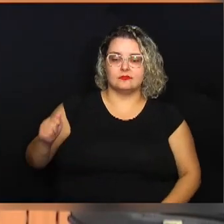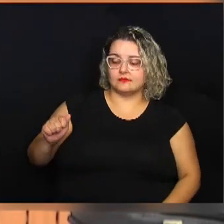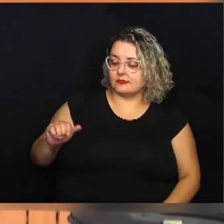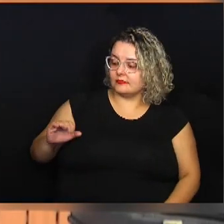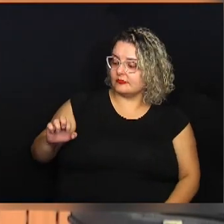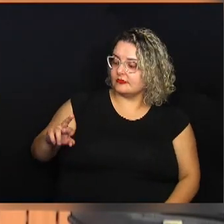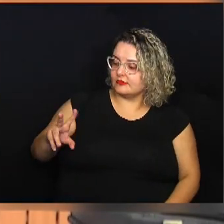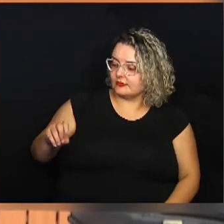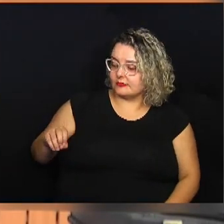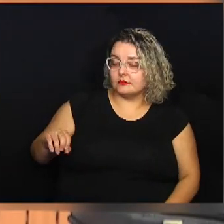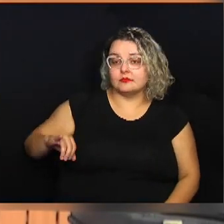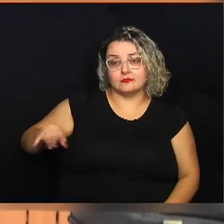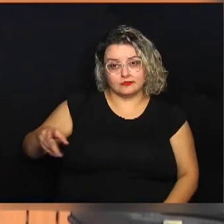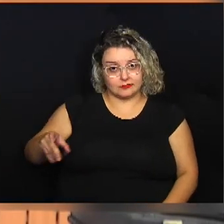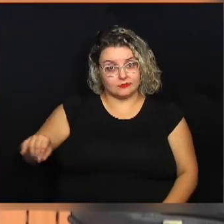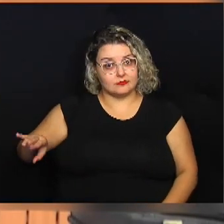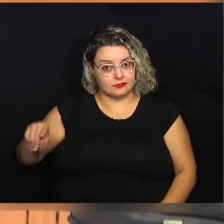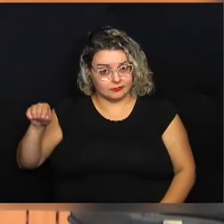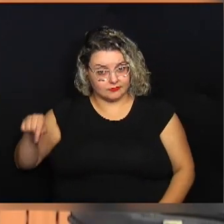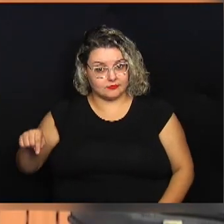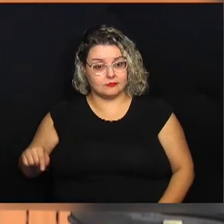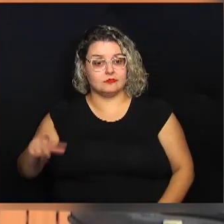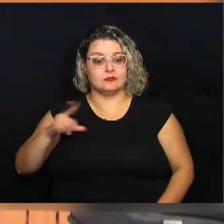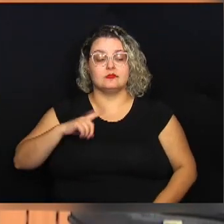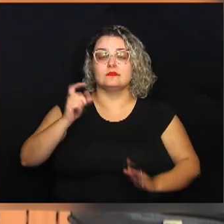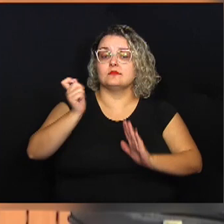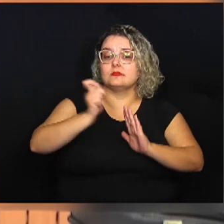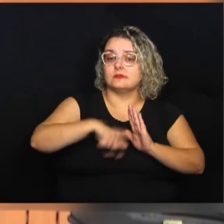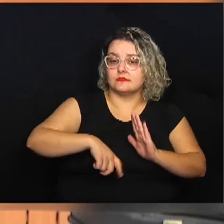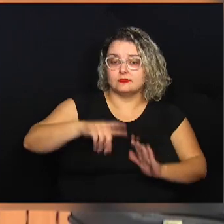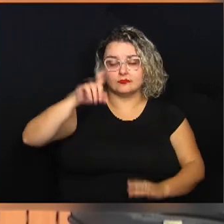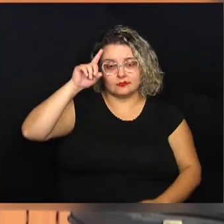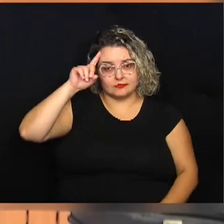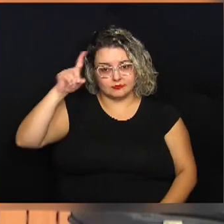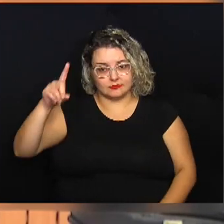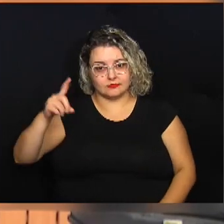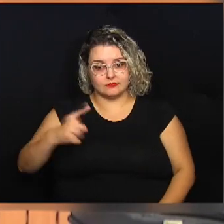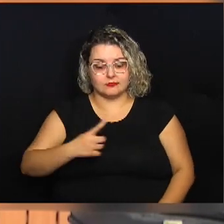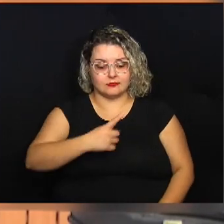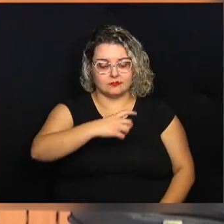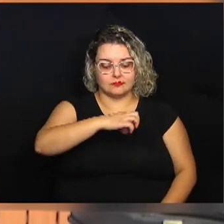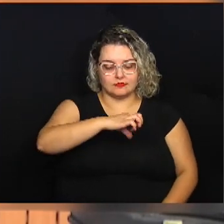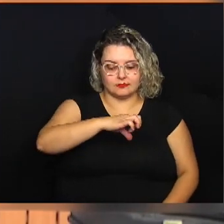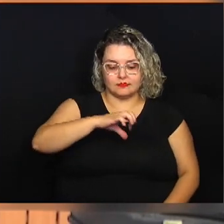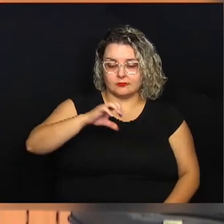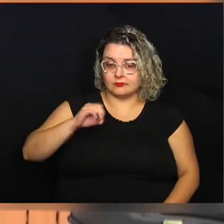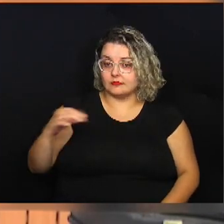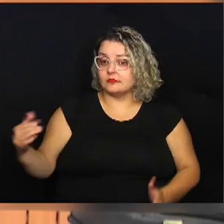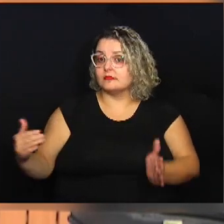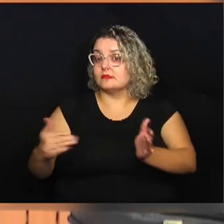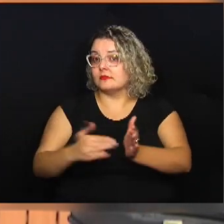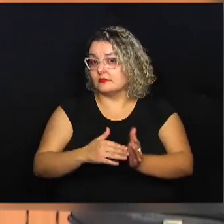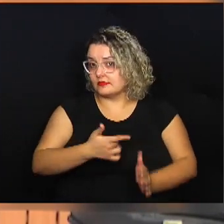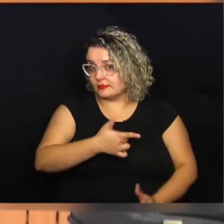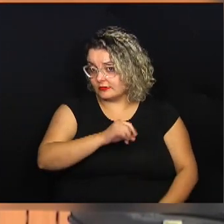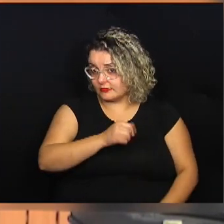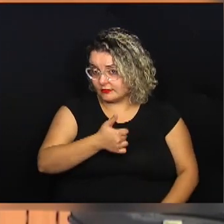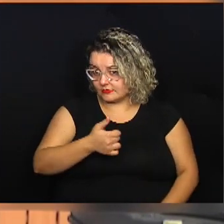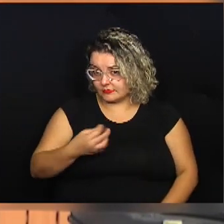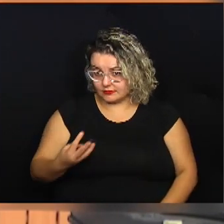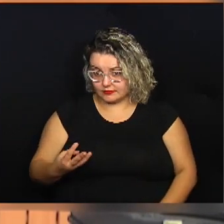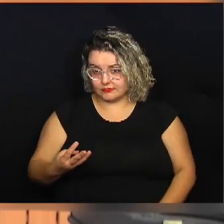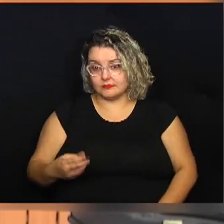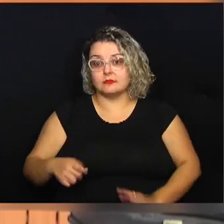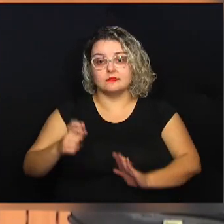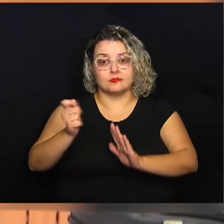Sinclair, eles têm registros datados do início de 1990 até 2013, são registros